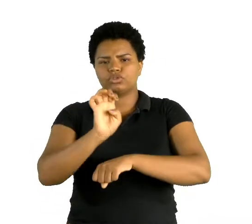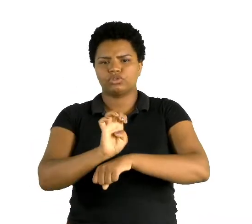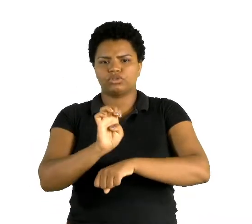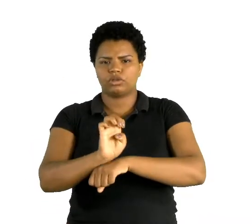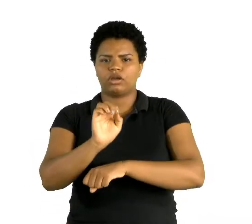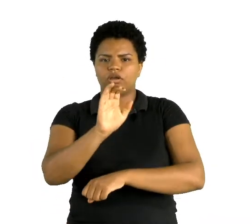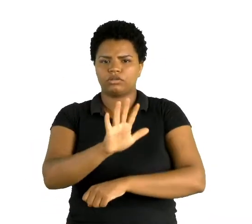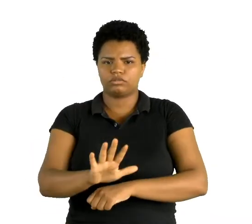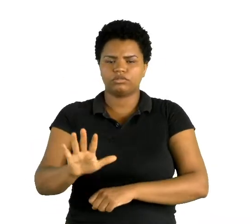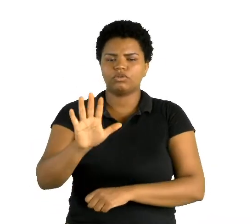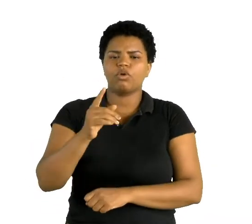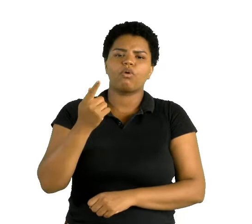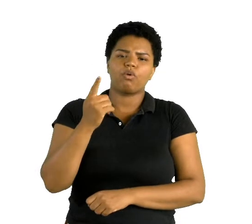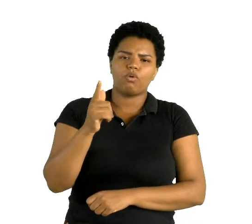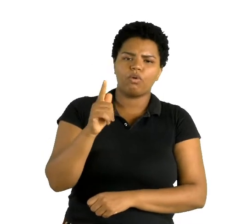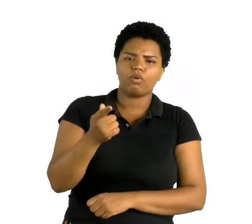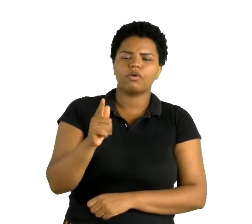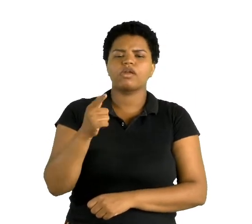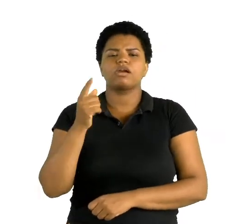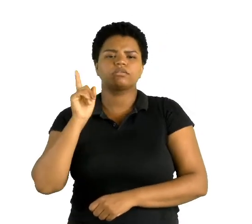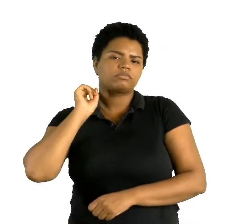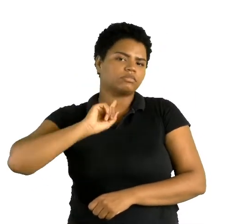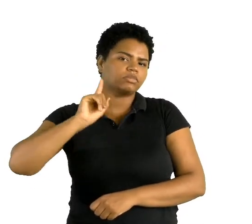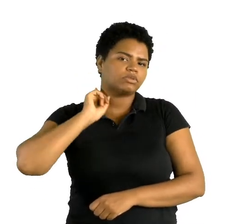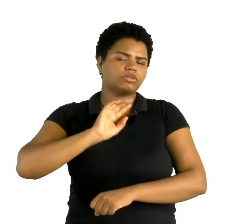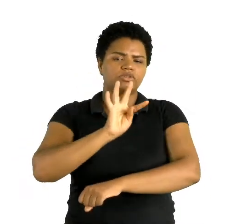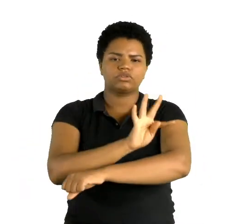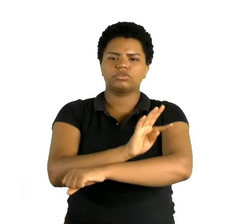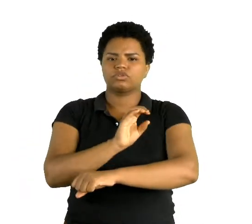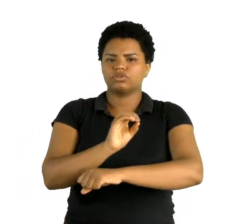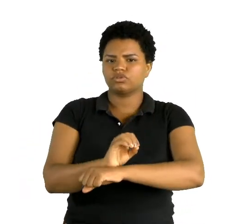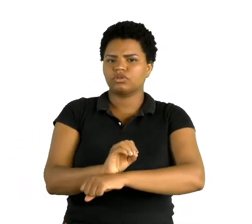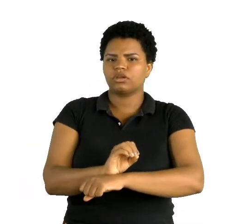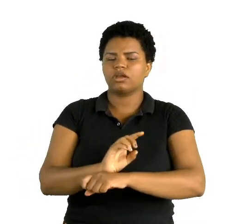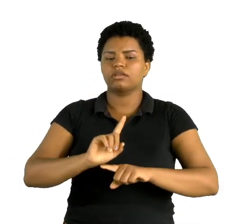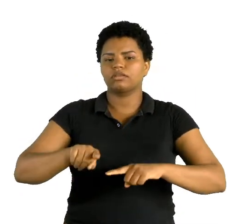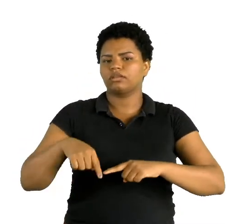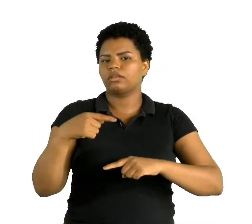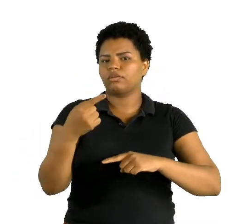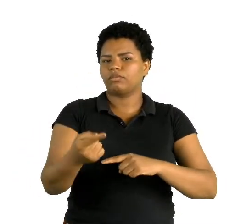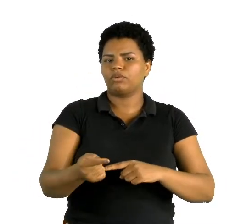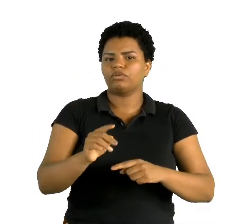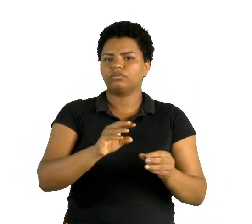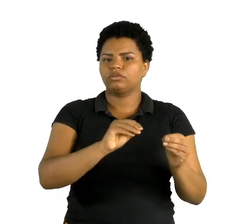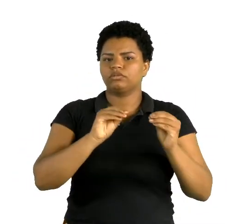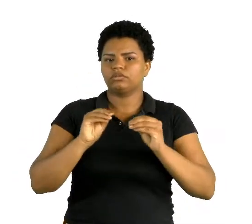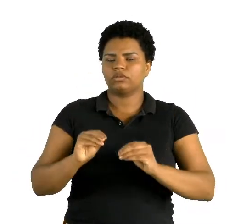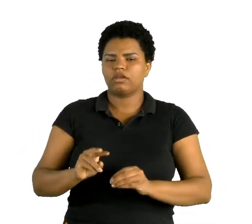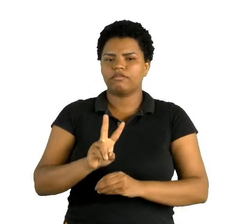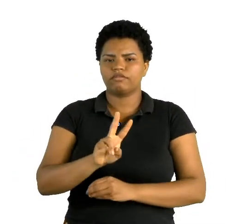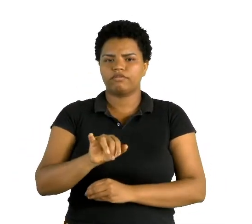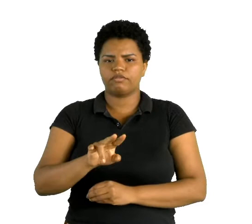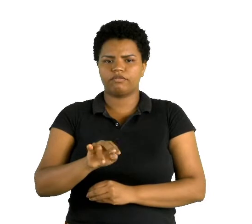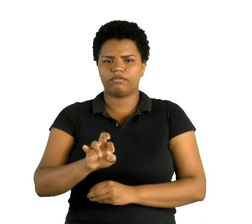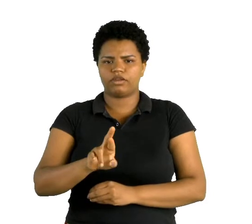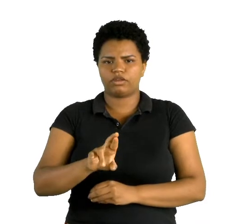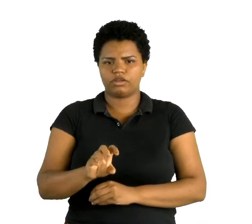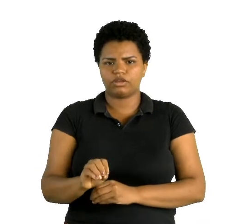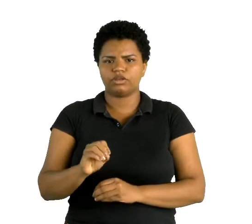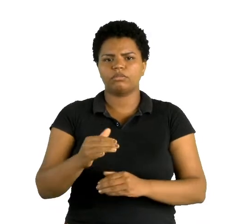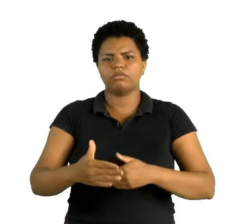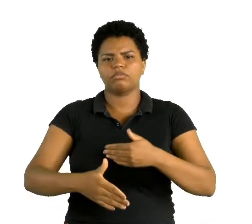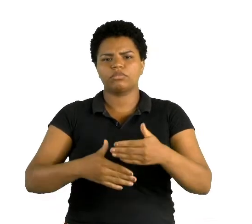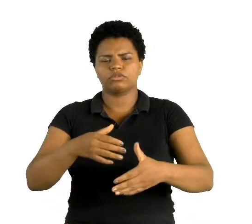e Tocantins. Em seguida, trazemos para os nossos viveiros, para o processo de